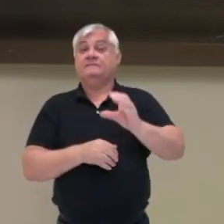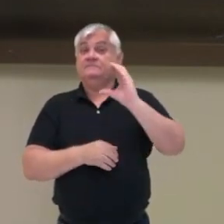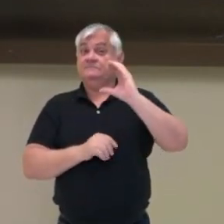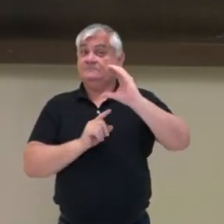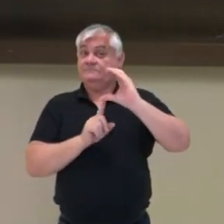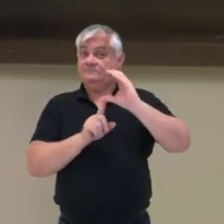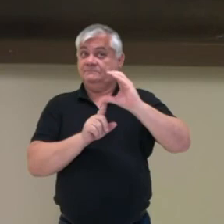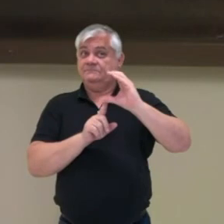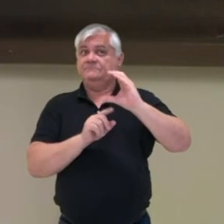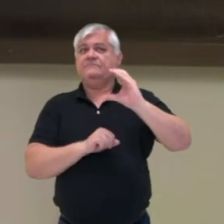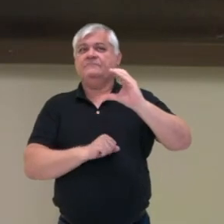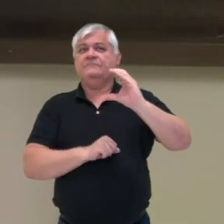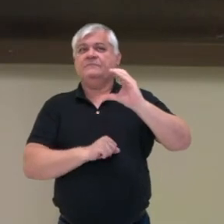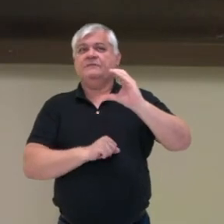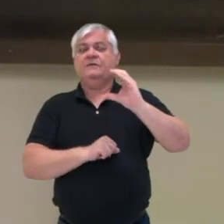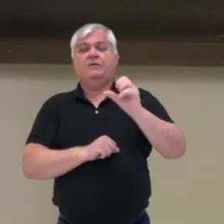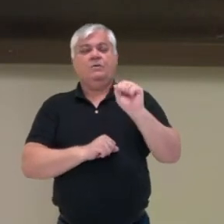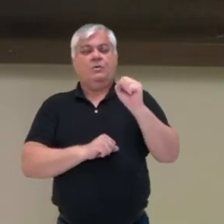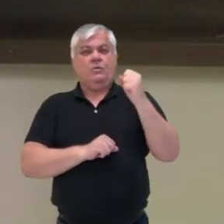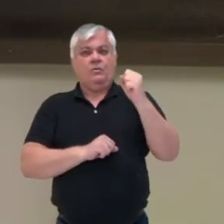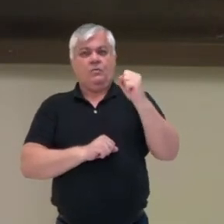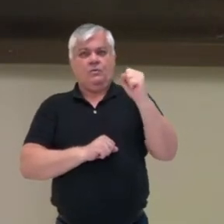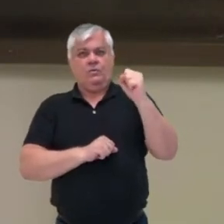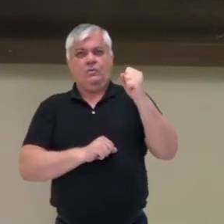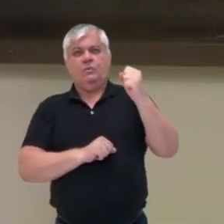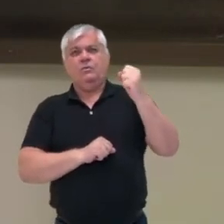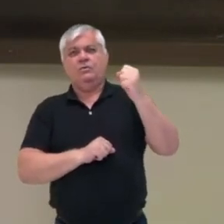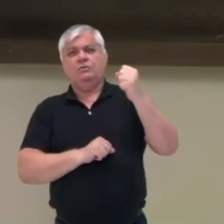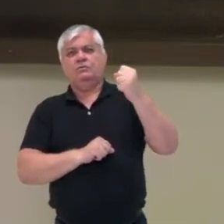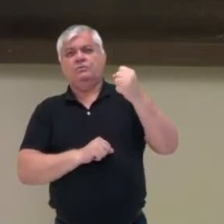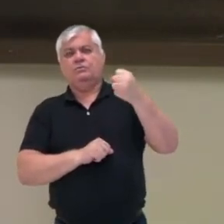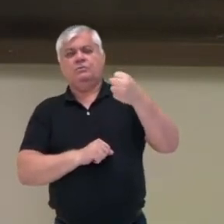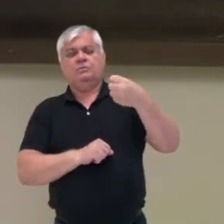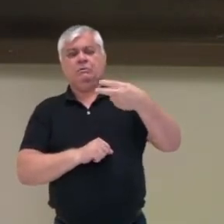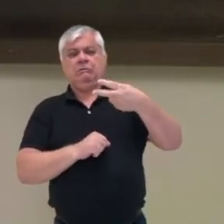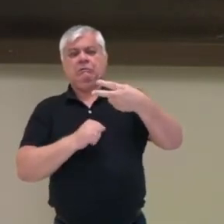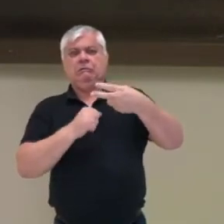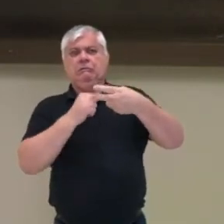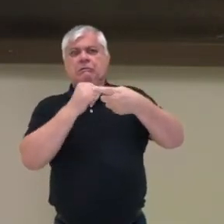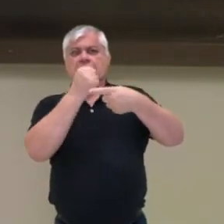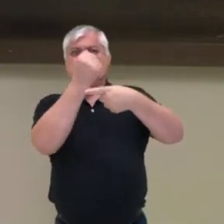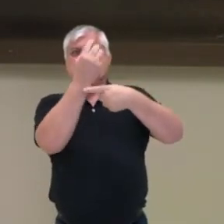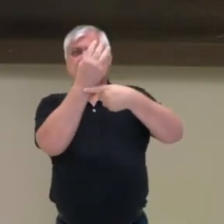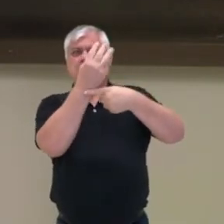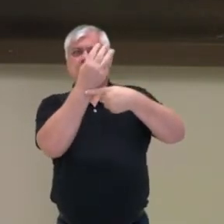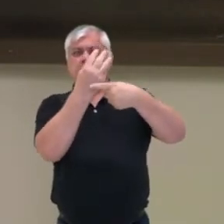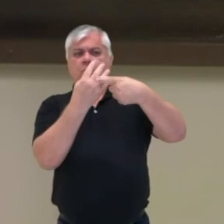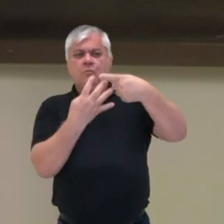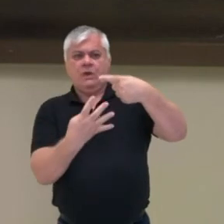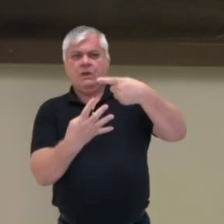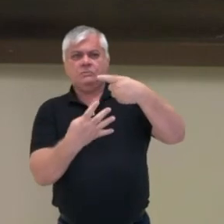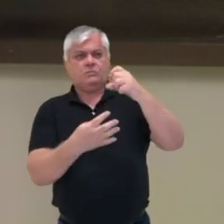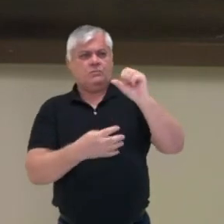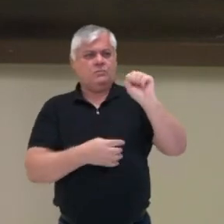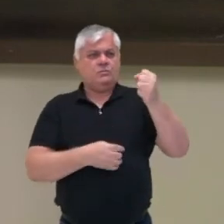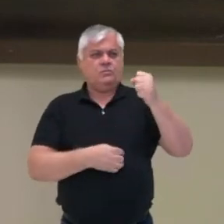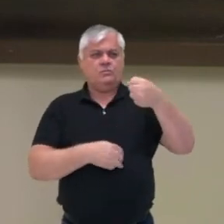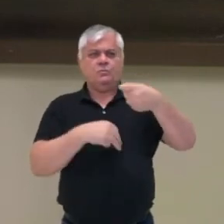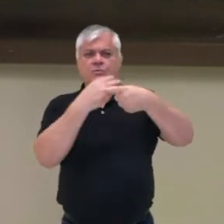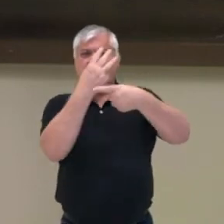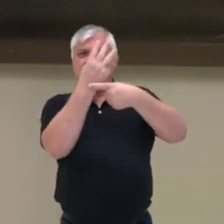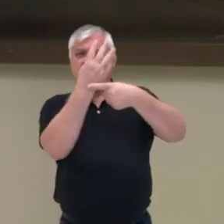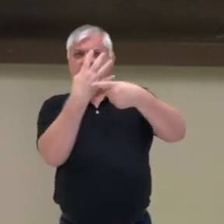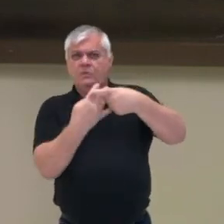C. 8 elevado na 3 sobre 4. Já sei que o 8 é a